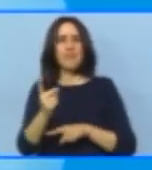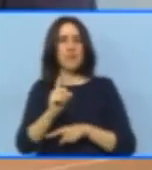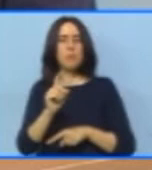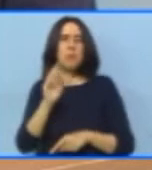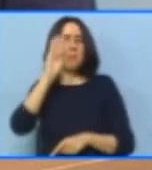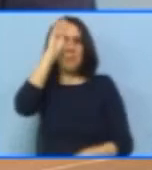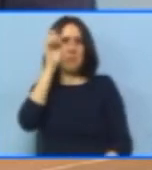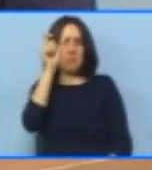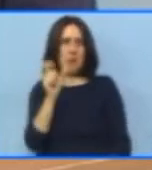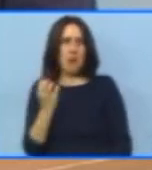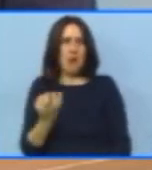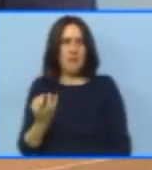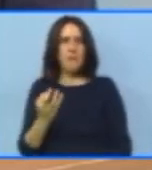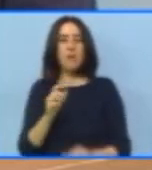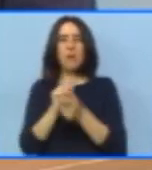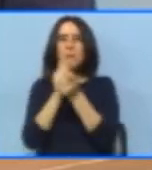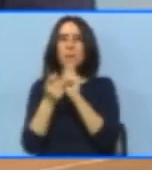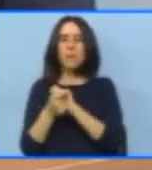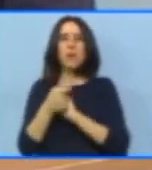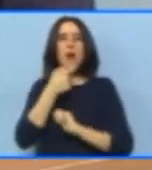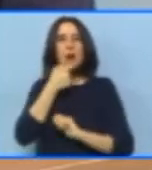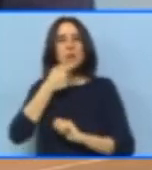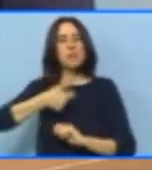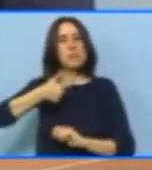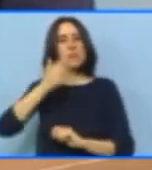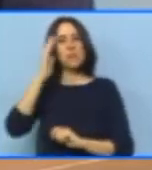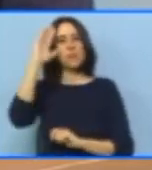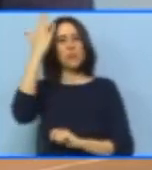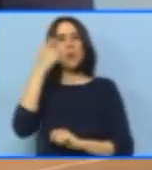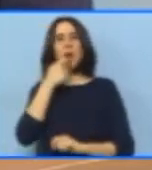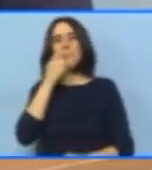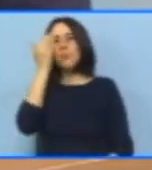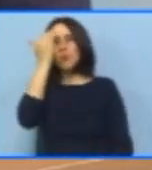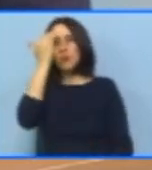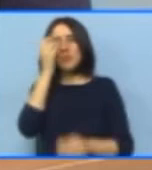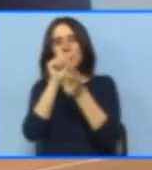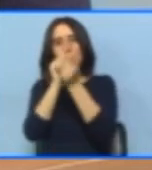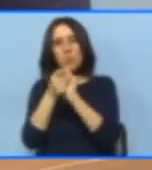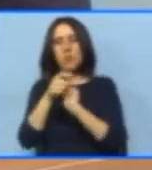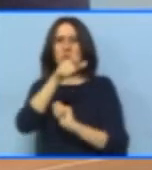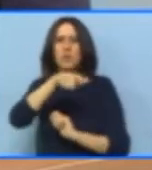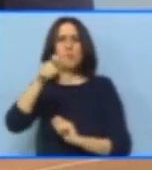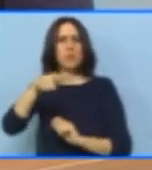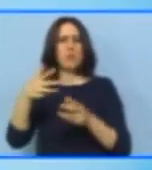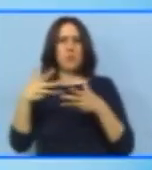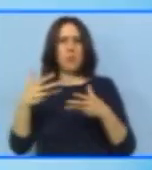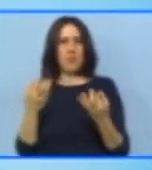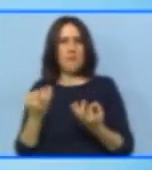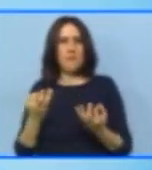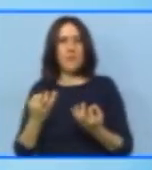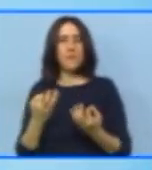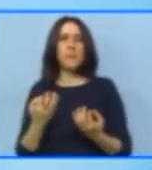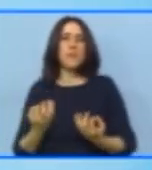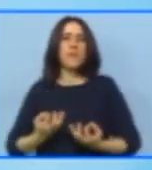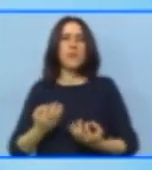Papa. Essa mudança depende, em primeiro lugar, da mudança das consciências das pessoas, da maior parte das pessoas, e,